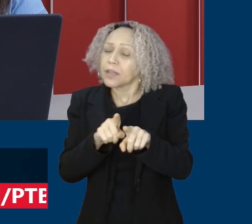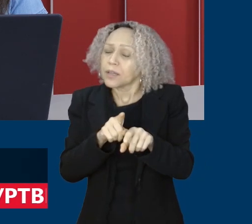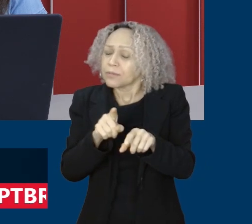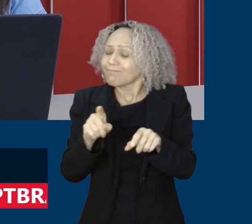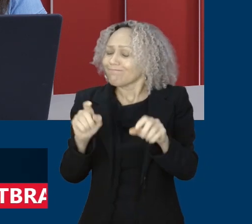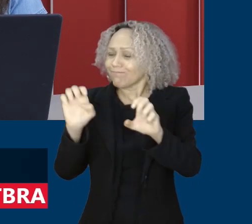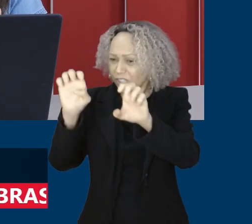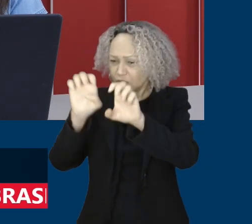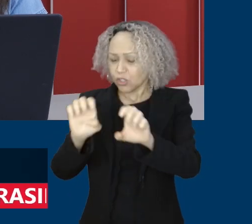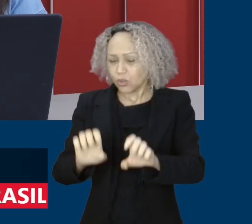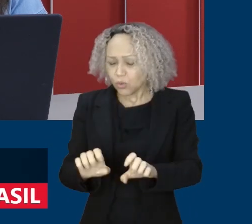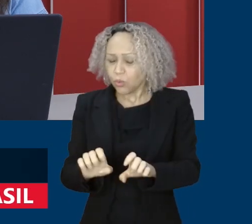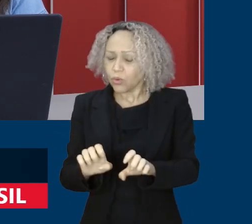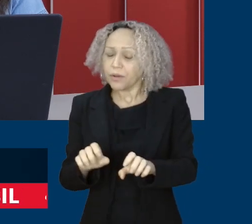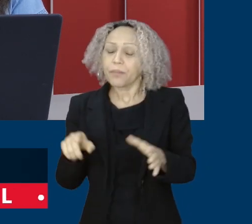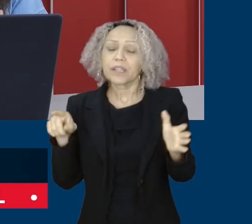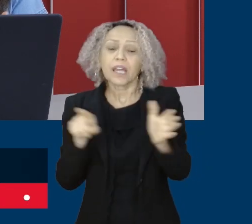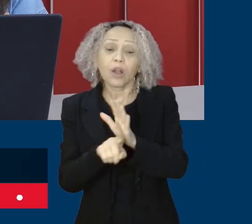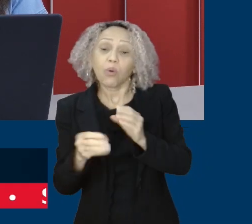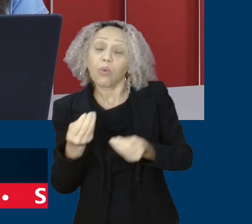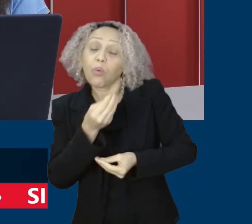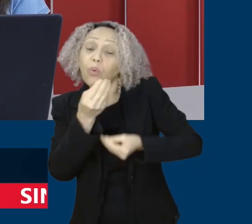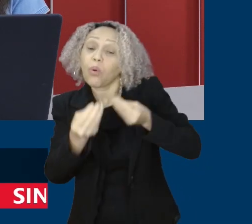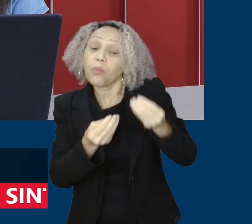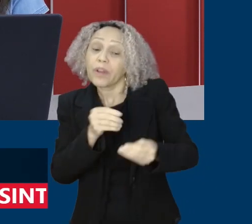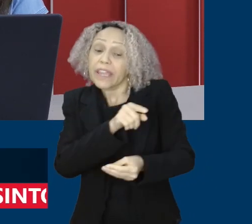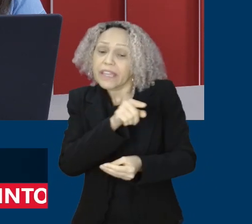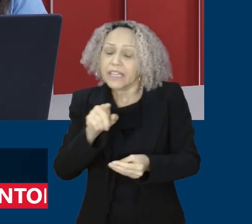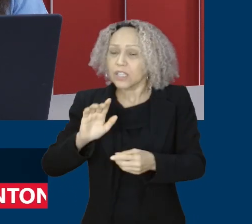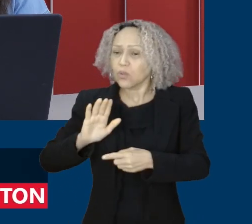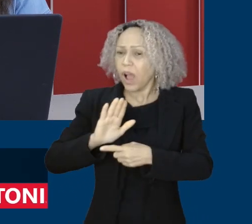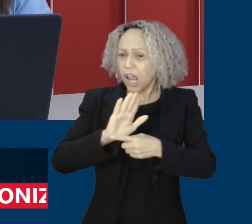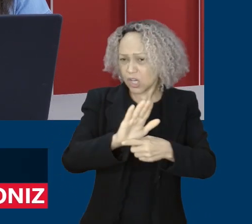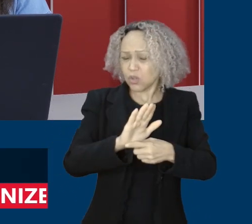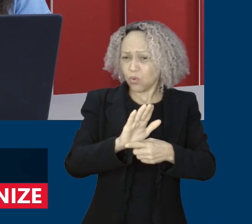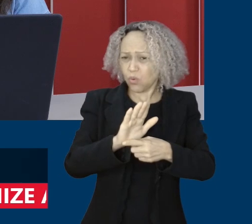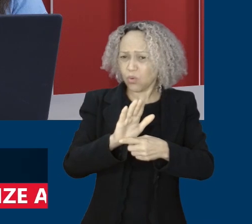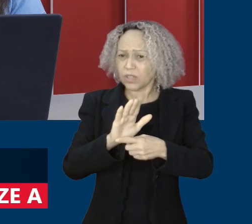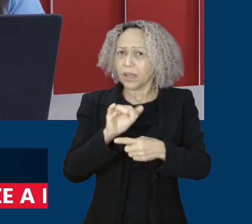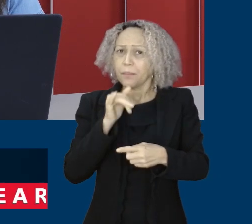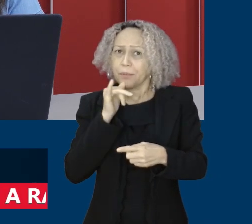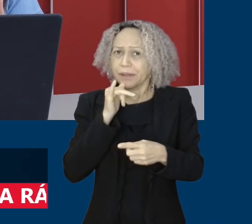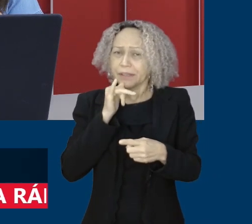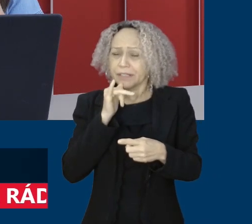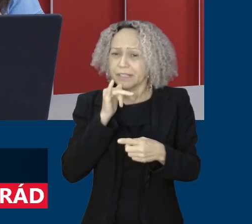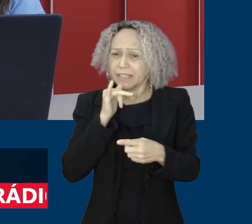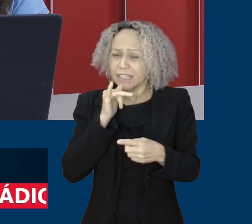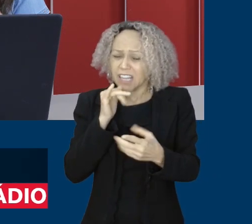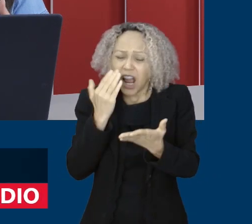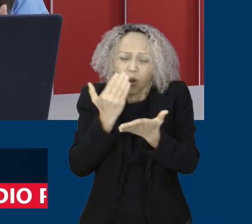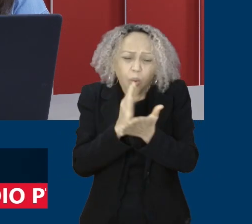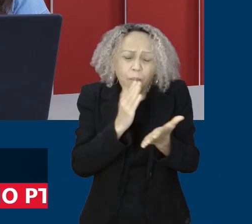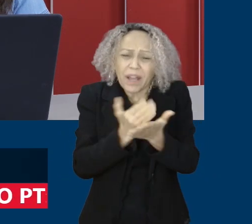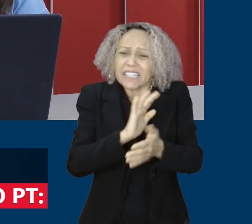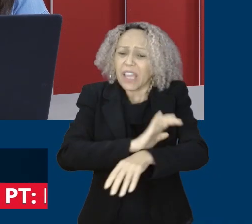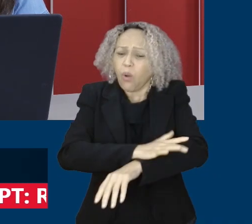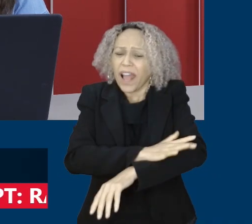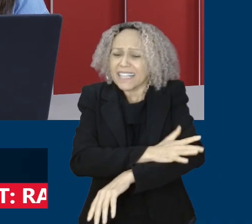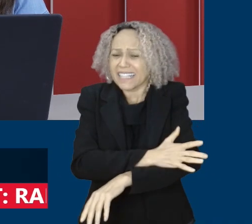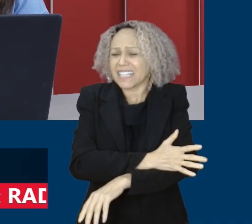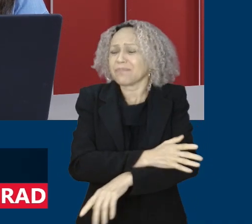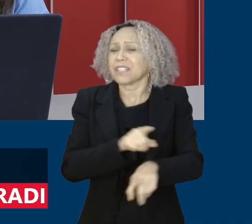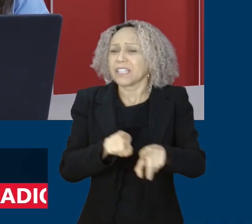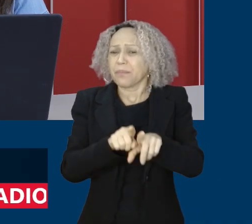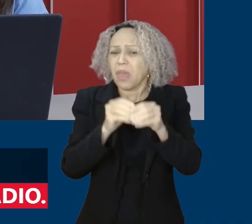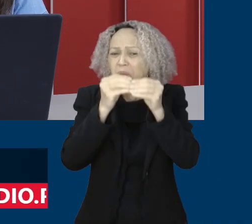né, das desigualdades, do racismo, nos prejuízos que o racismo traz para a nossa sociedade. Aí eu falo